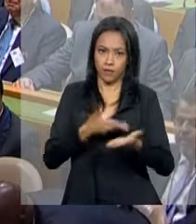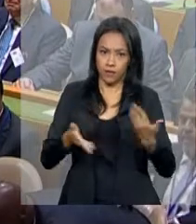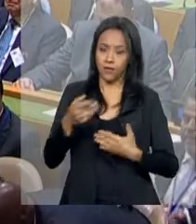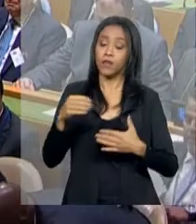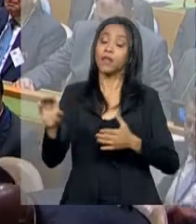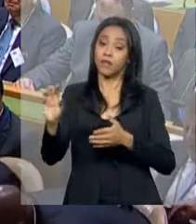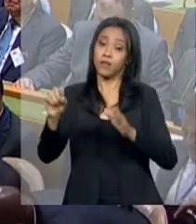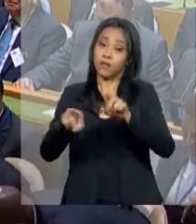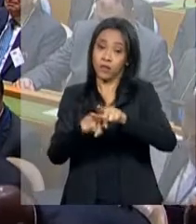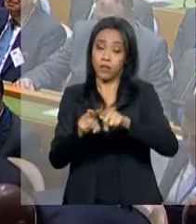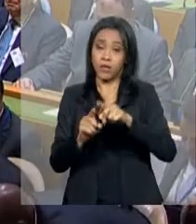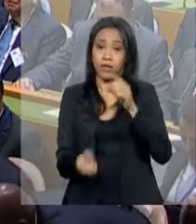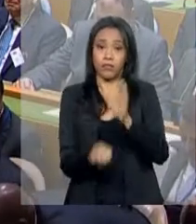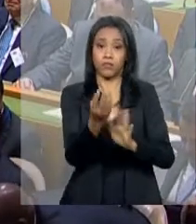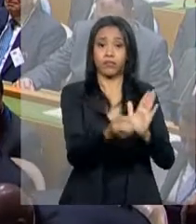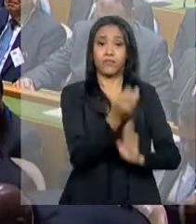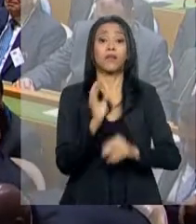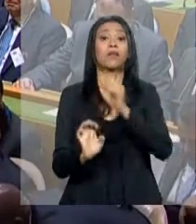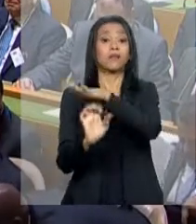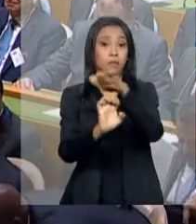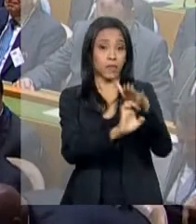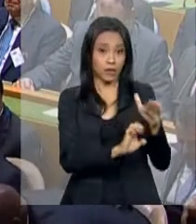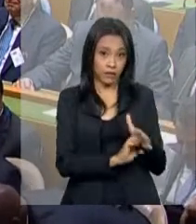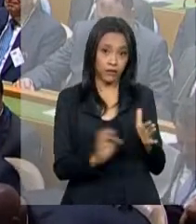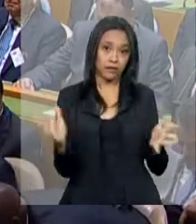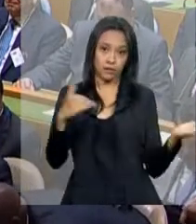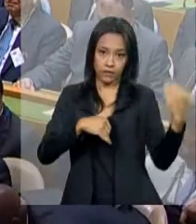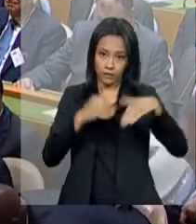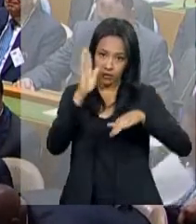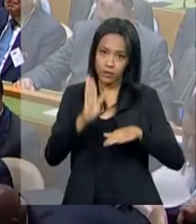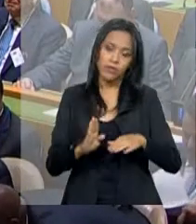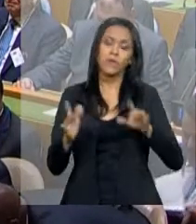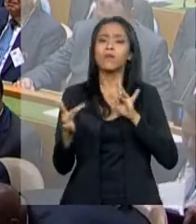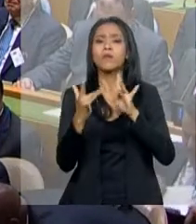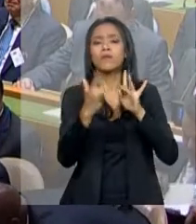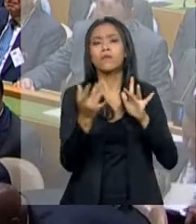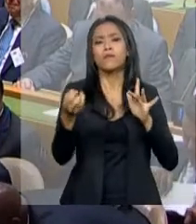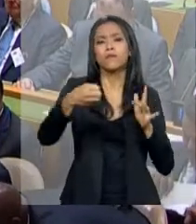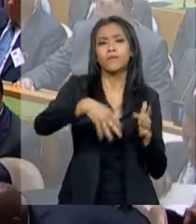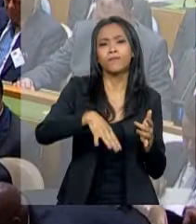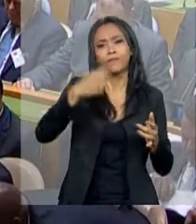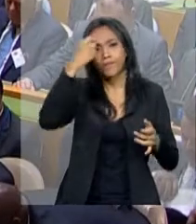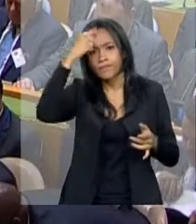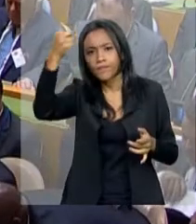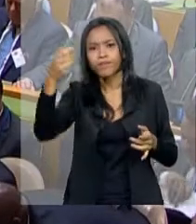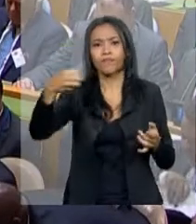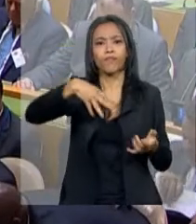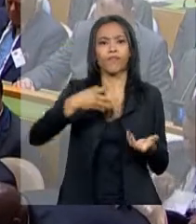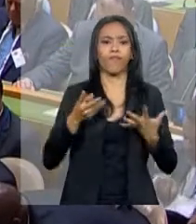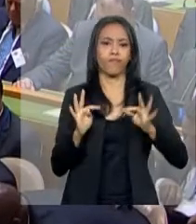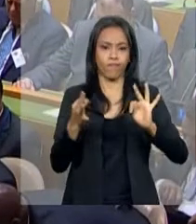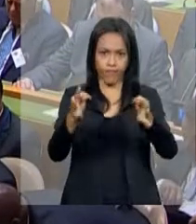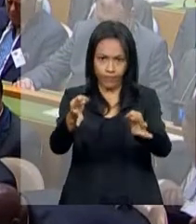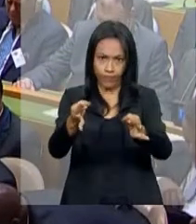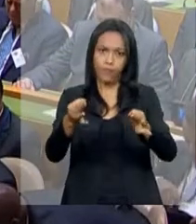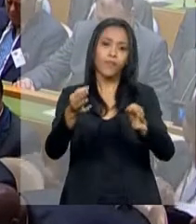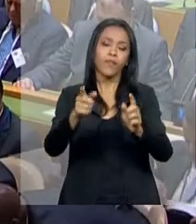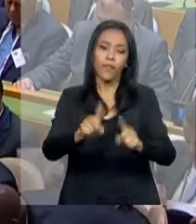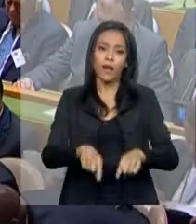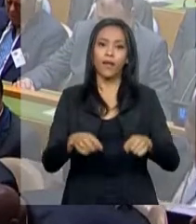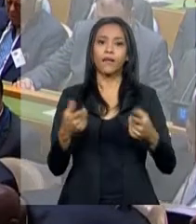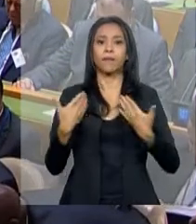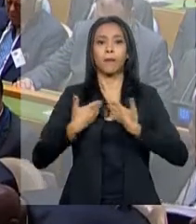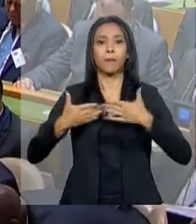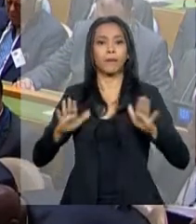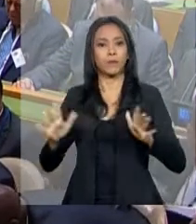investimentos. Depende de mais contato com novas ideias, com novas tecnologias. É na abertura ao